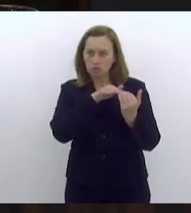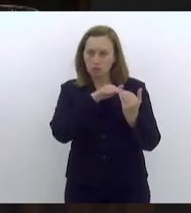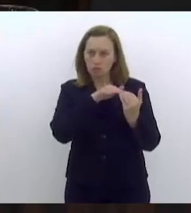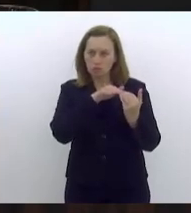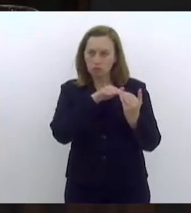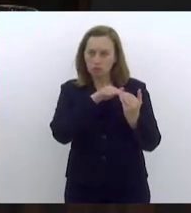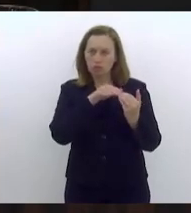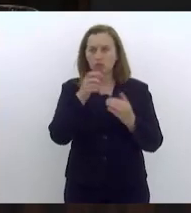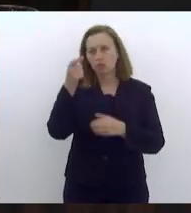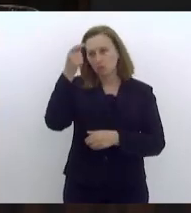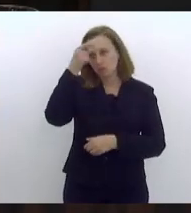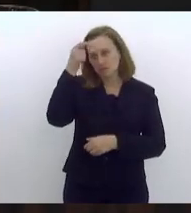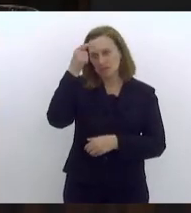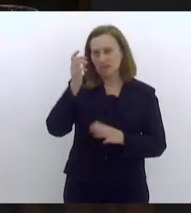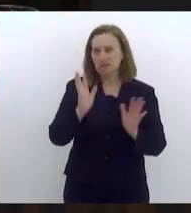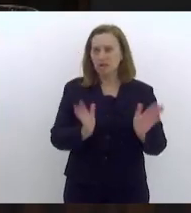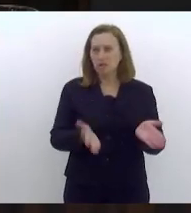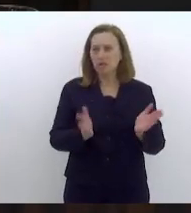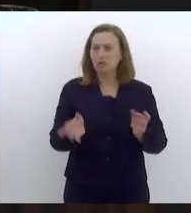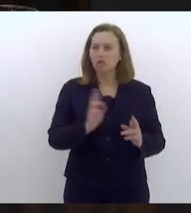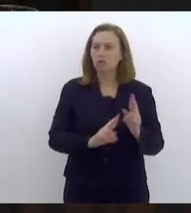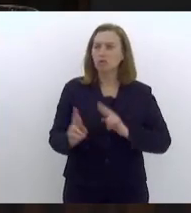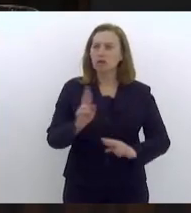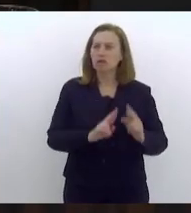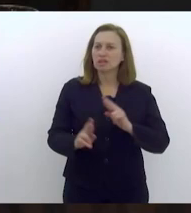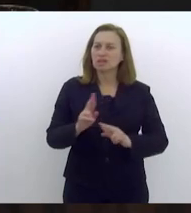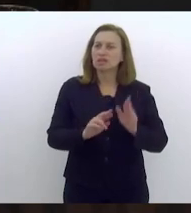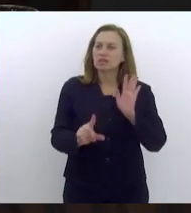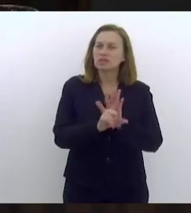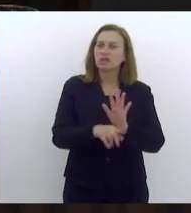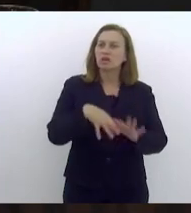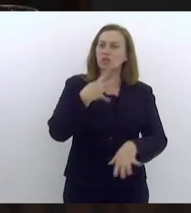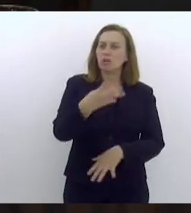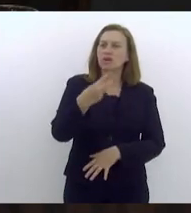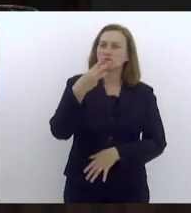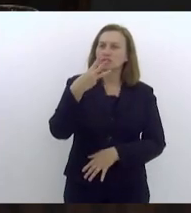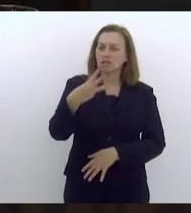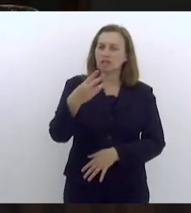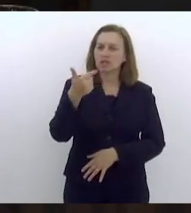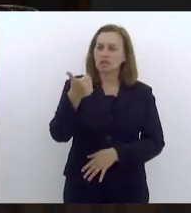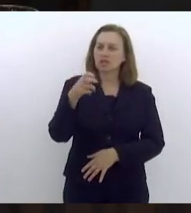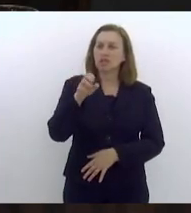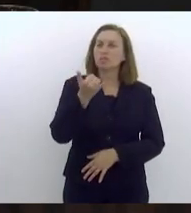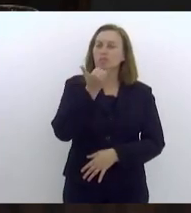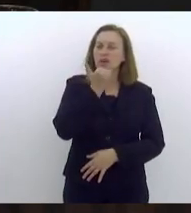um consenso agora com relação a essa lei